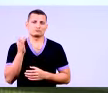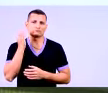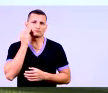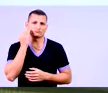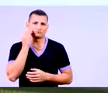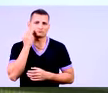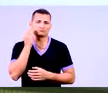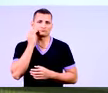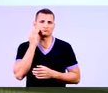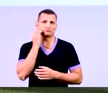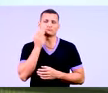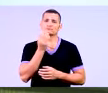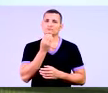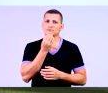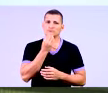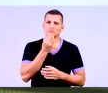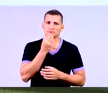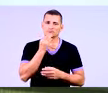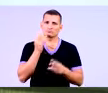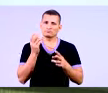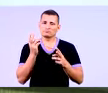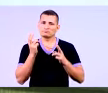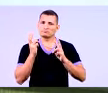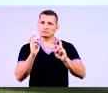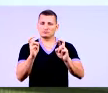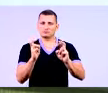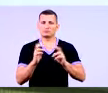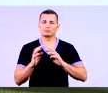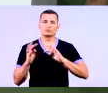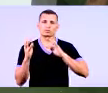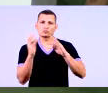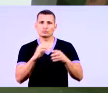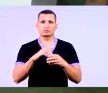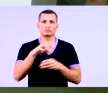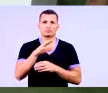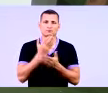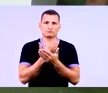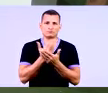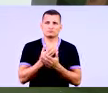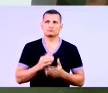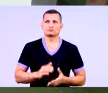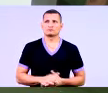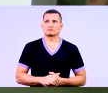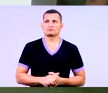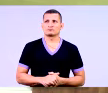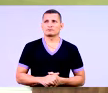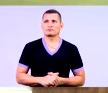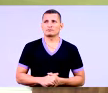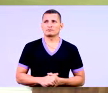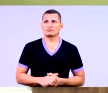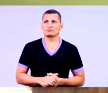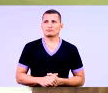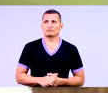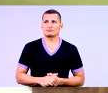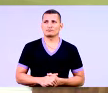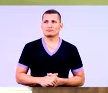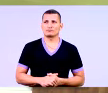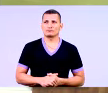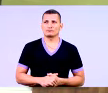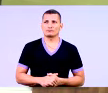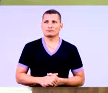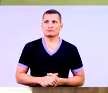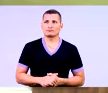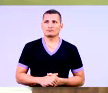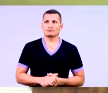perceber tudo isso que a gente viu durante essa aula tá que nós temos mais professor miguel teve uma professora belga não